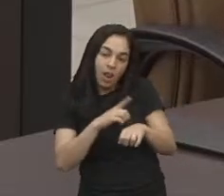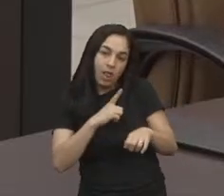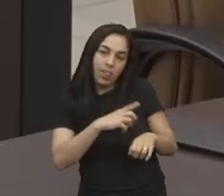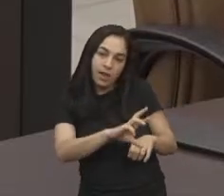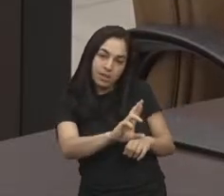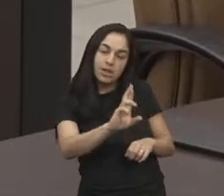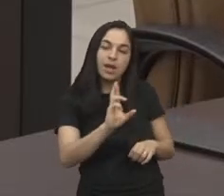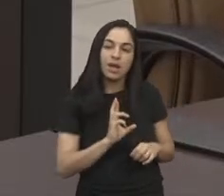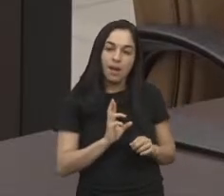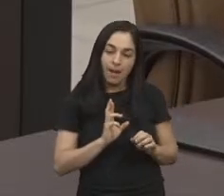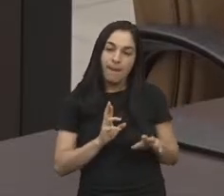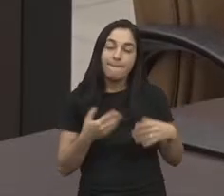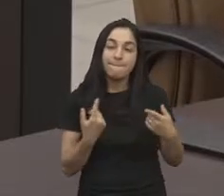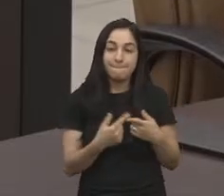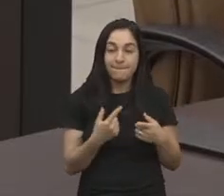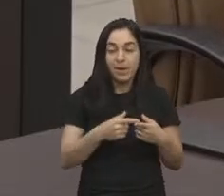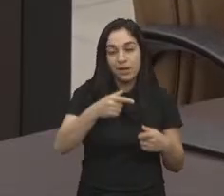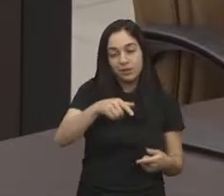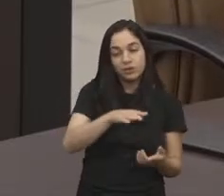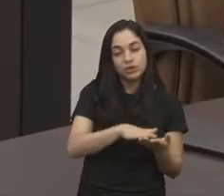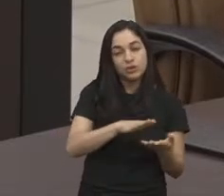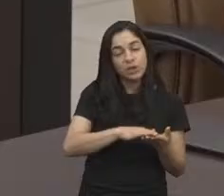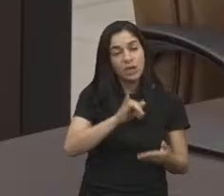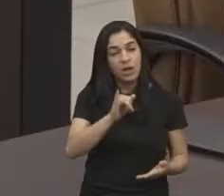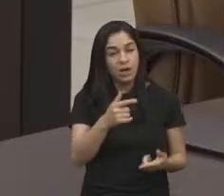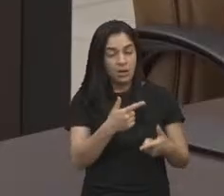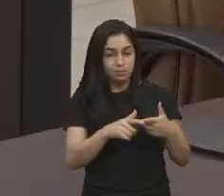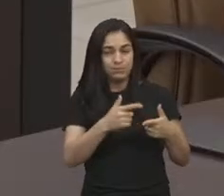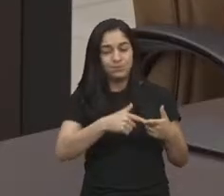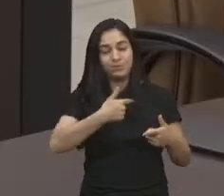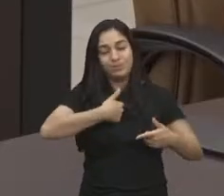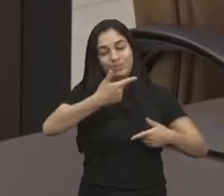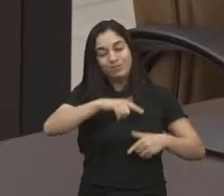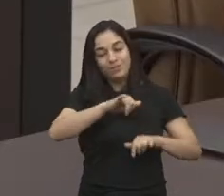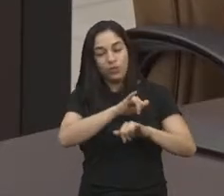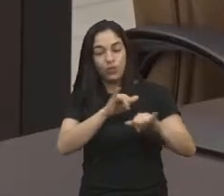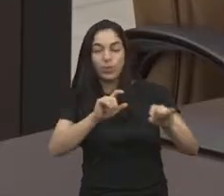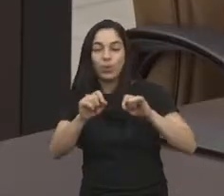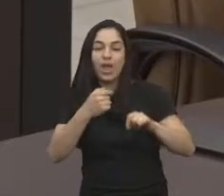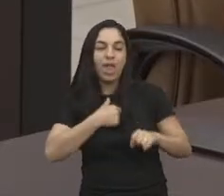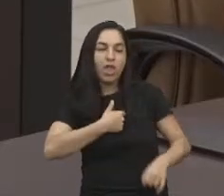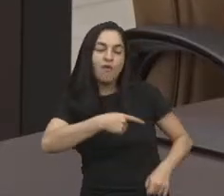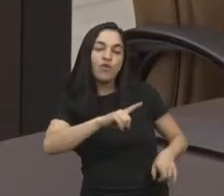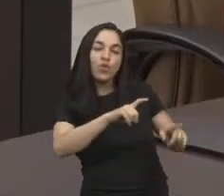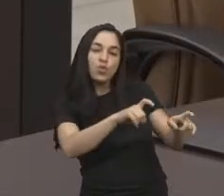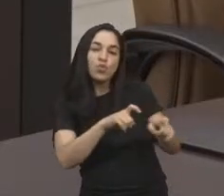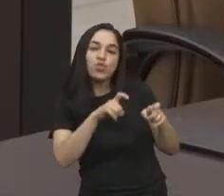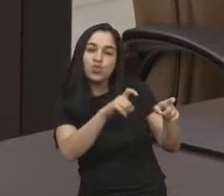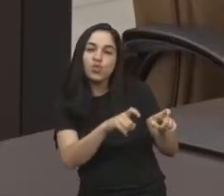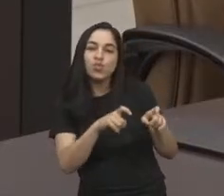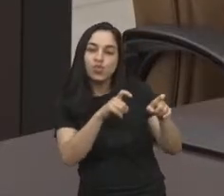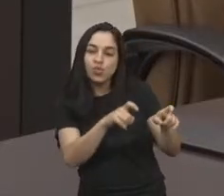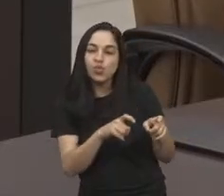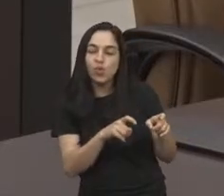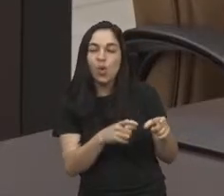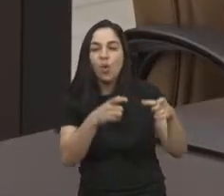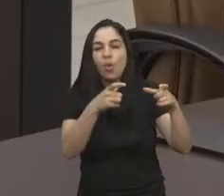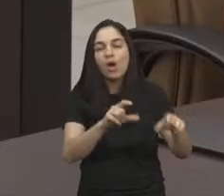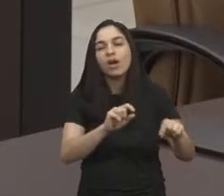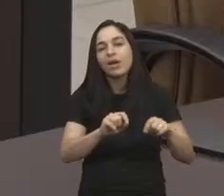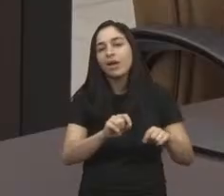aí. É um desafio para Jacareí, volto a dizer, mandei muito pelas zonas rurais, pontos viciados. São pontos